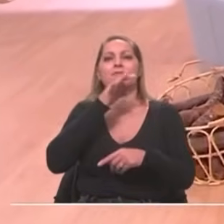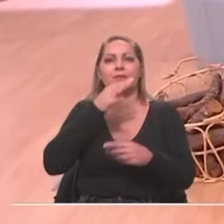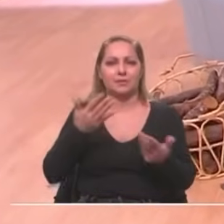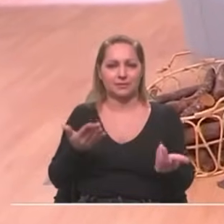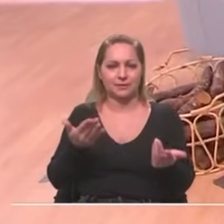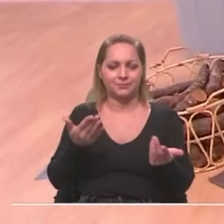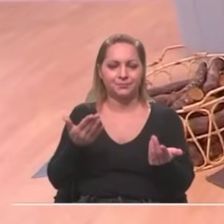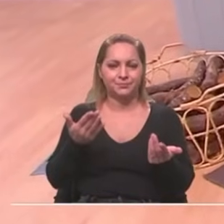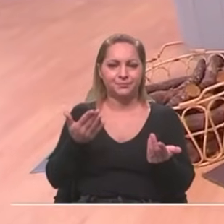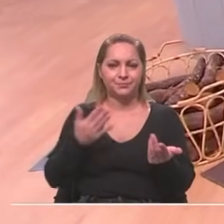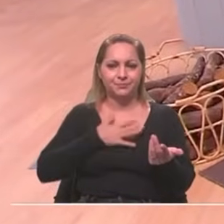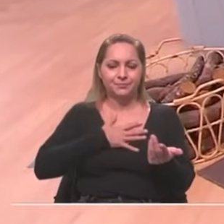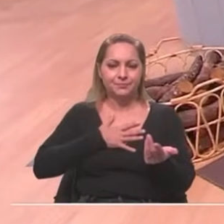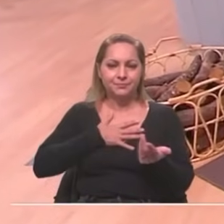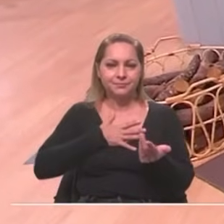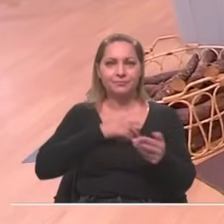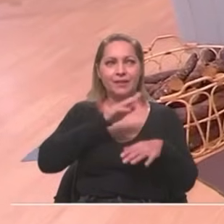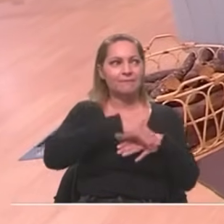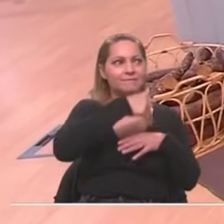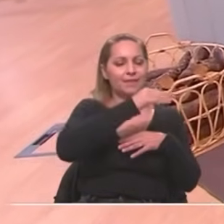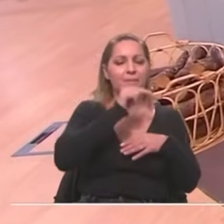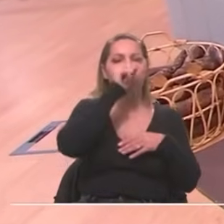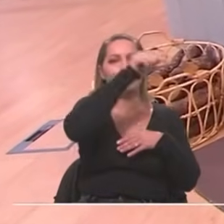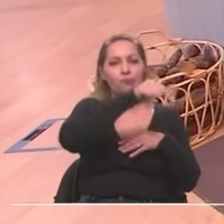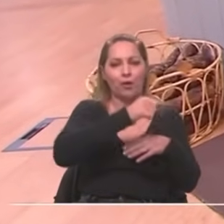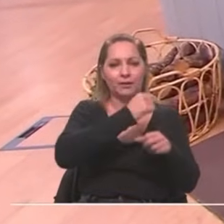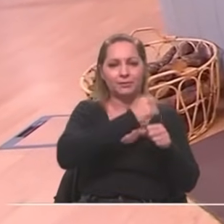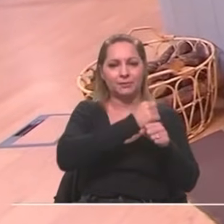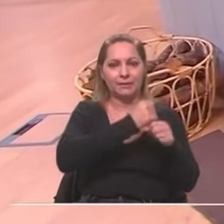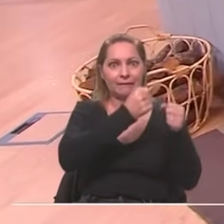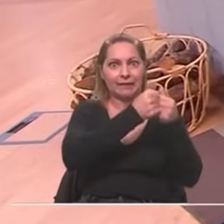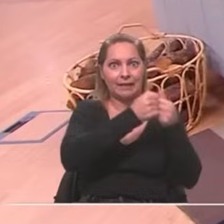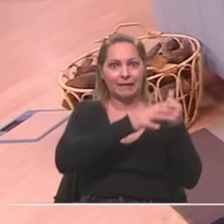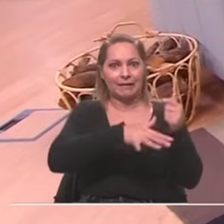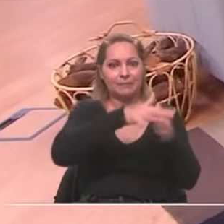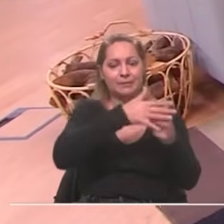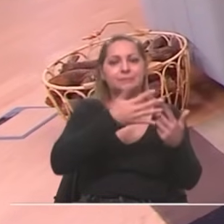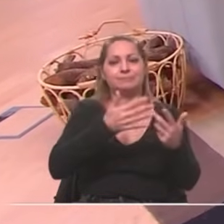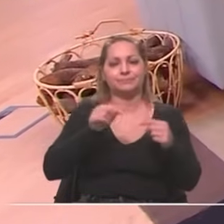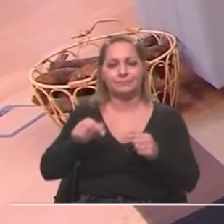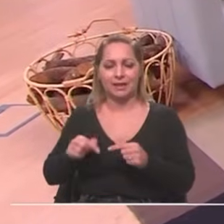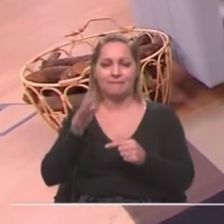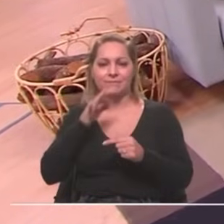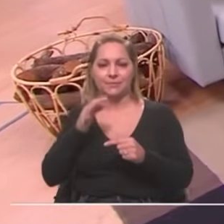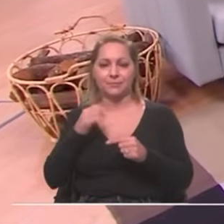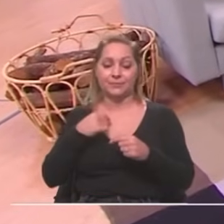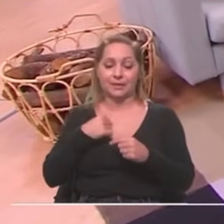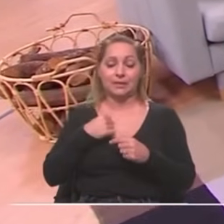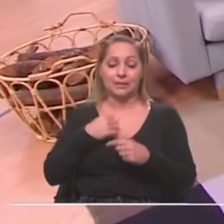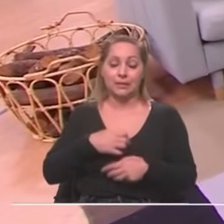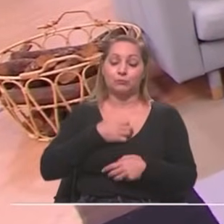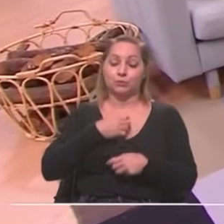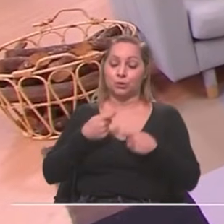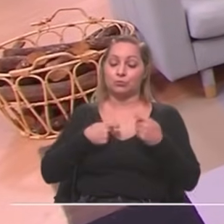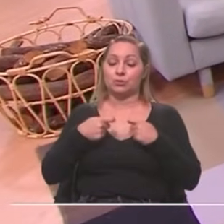e que deve ficar com o coração muito apertado? Temos que gerir emoções. Nós...